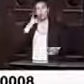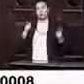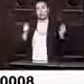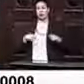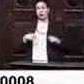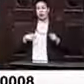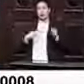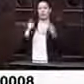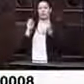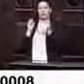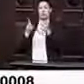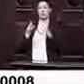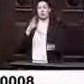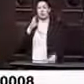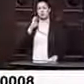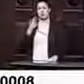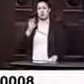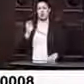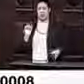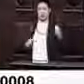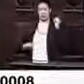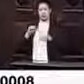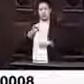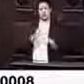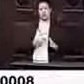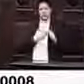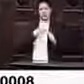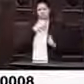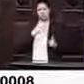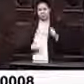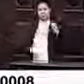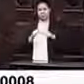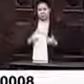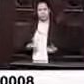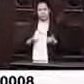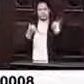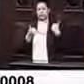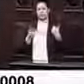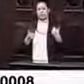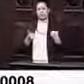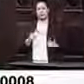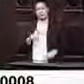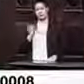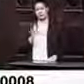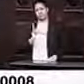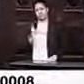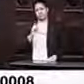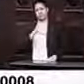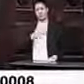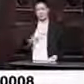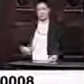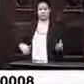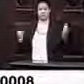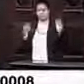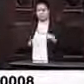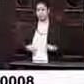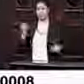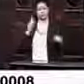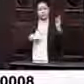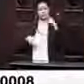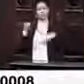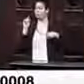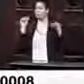como garantia de solução para uma crise que, entre vários elementos, está o péssimo governo, a péssima gestão, a falta